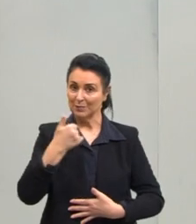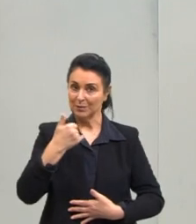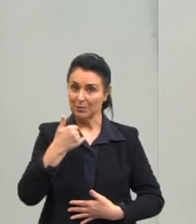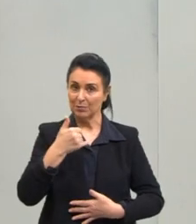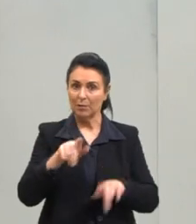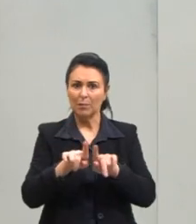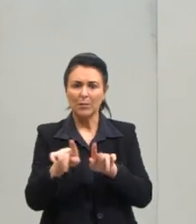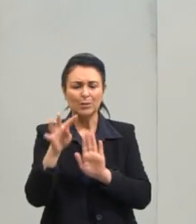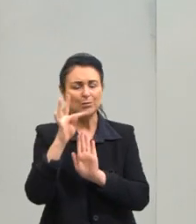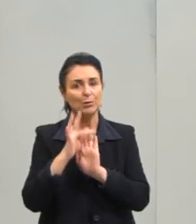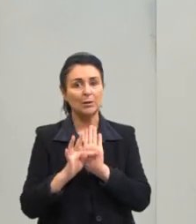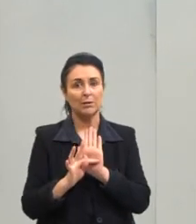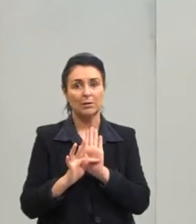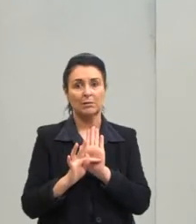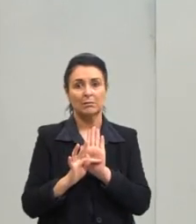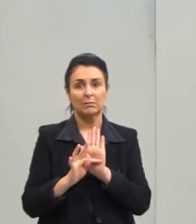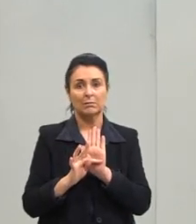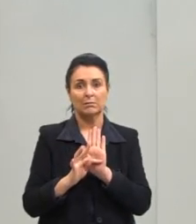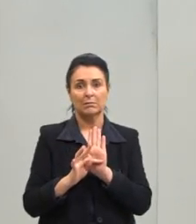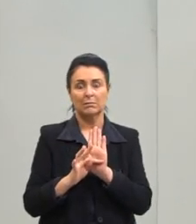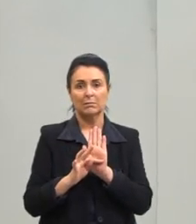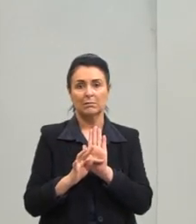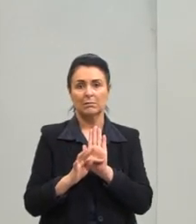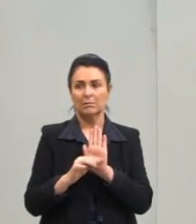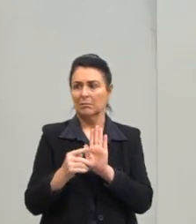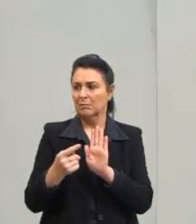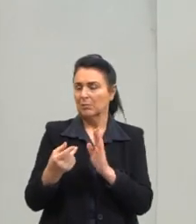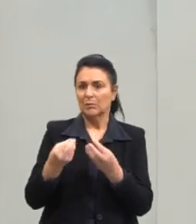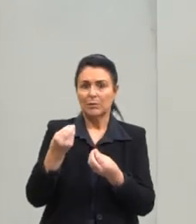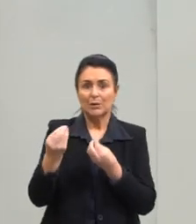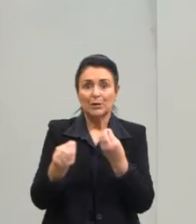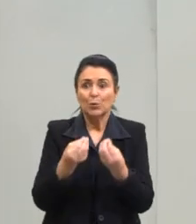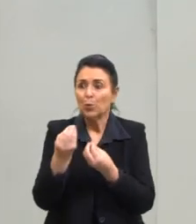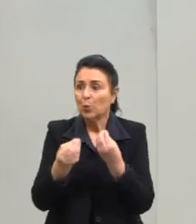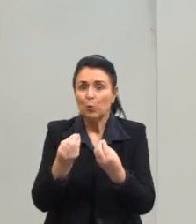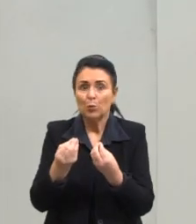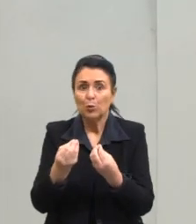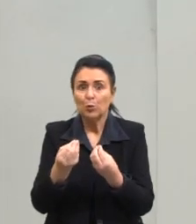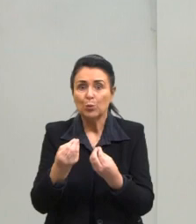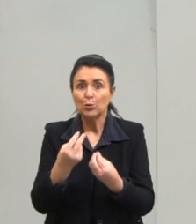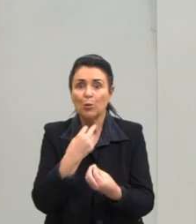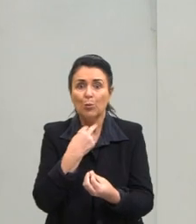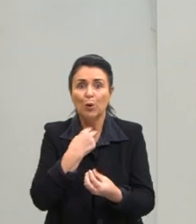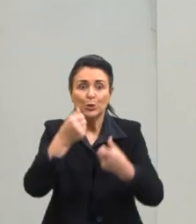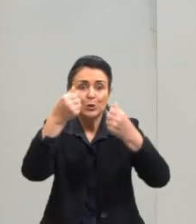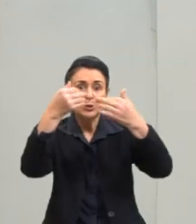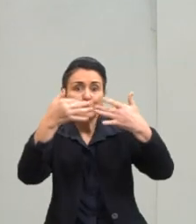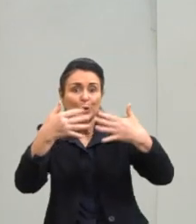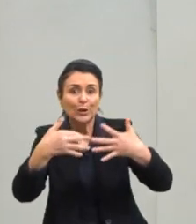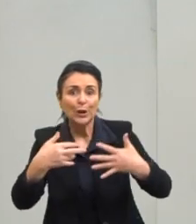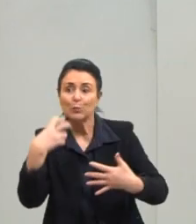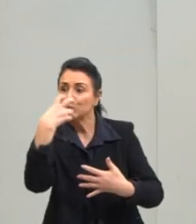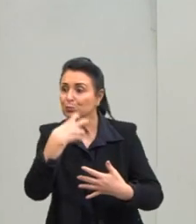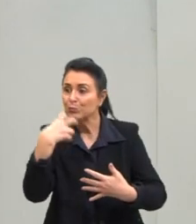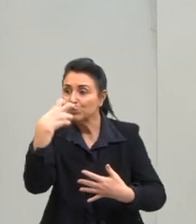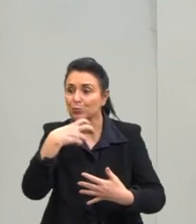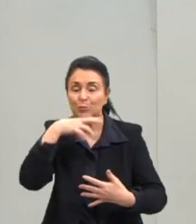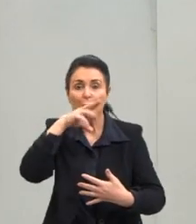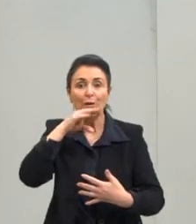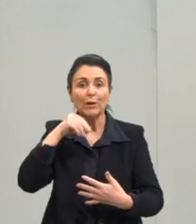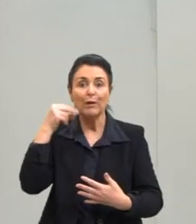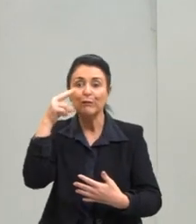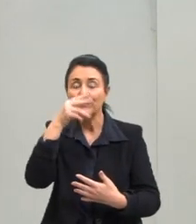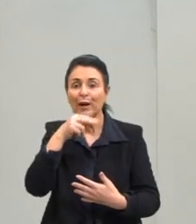É mas o texto não tem esse recurso da voz né Eu não vou estar lá na cabeça do meu leitor falando